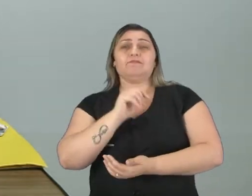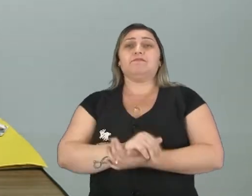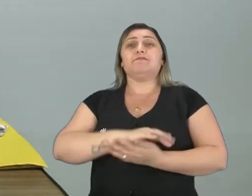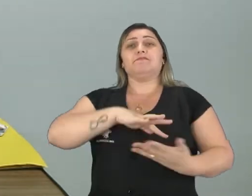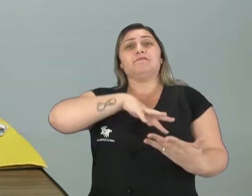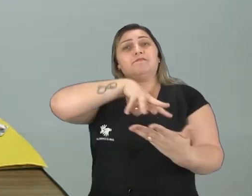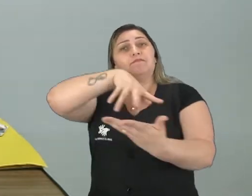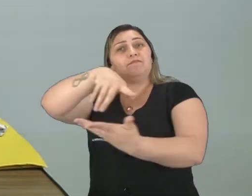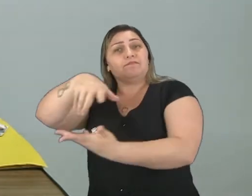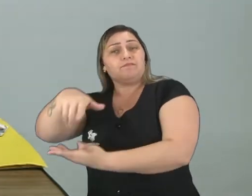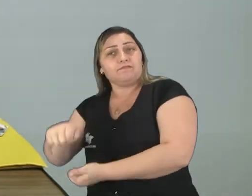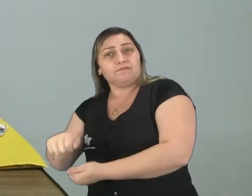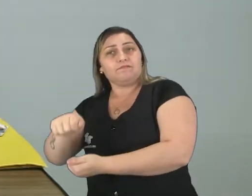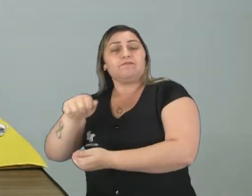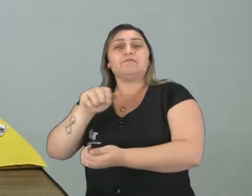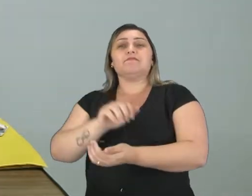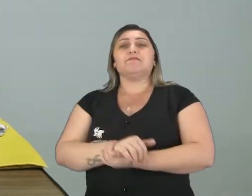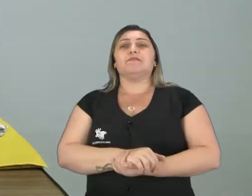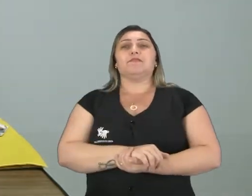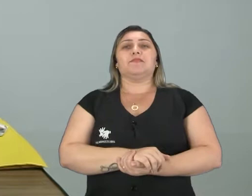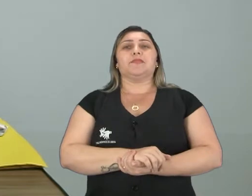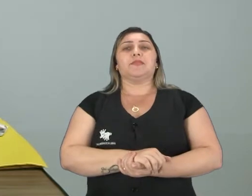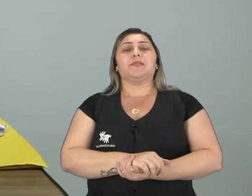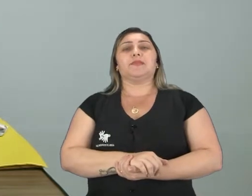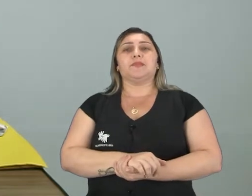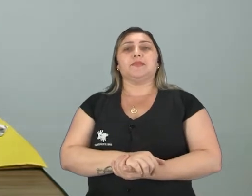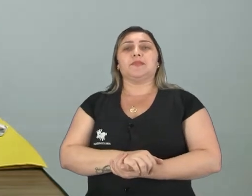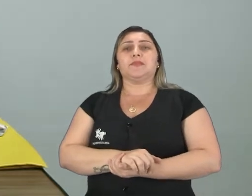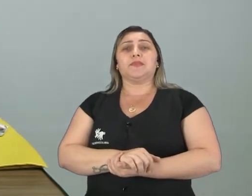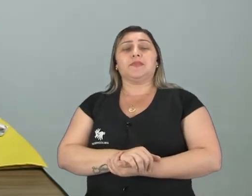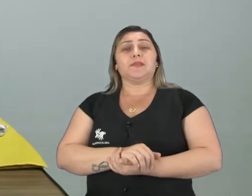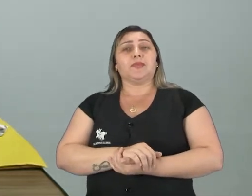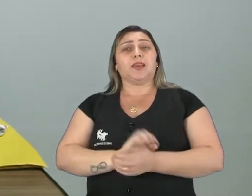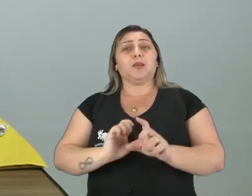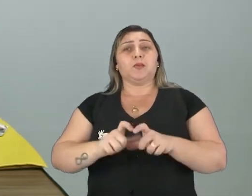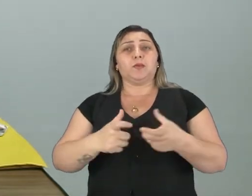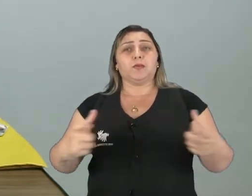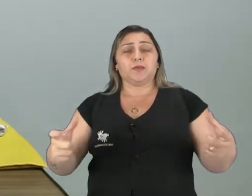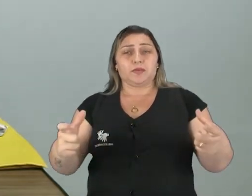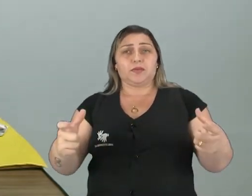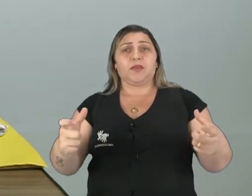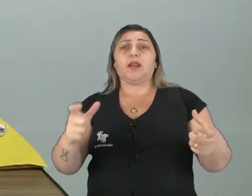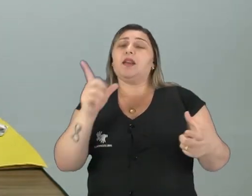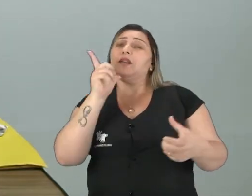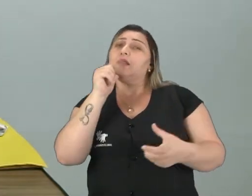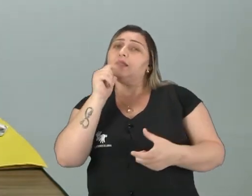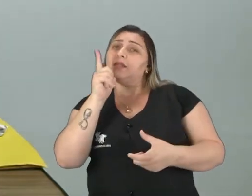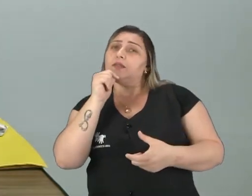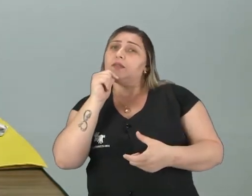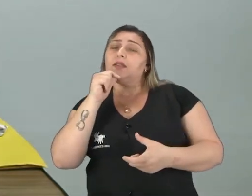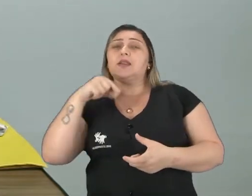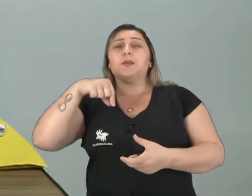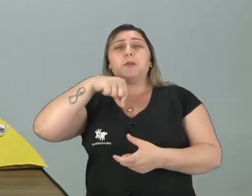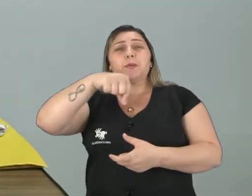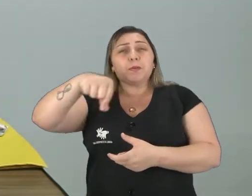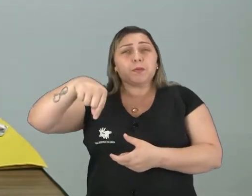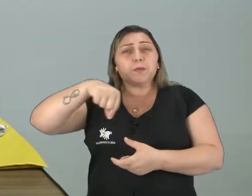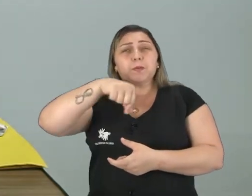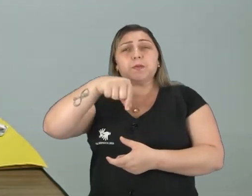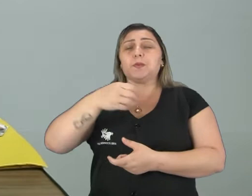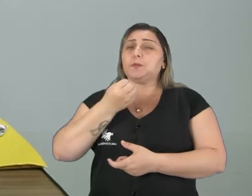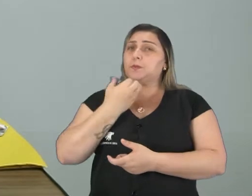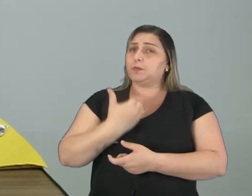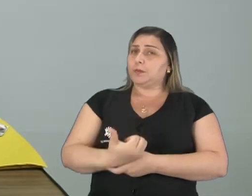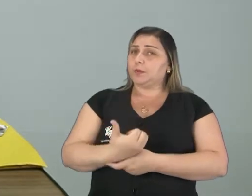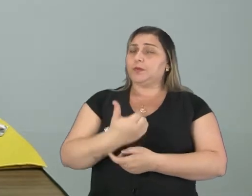no planeta, no nosso planeta, a maior quantidade é água salgada,